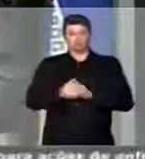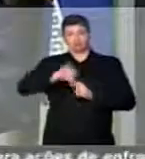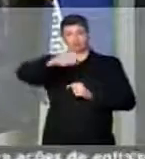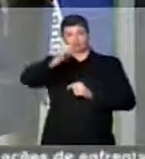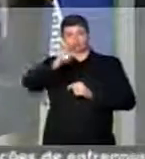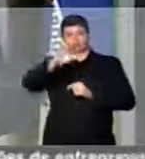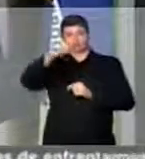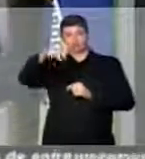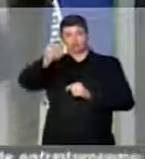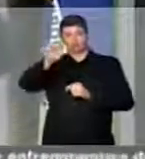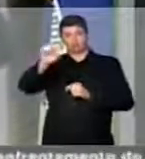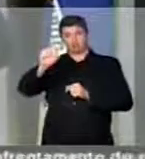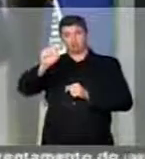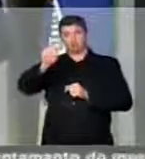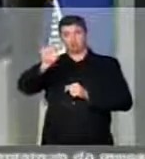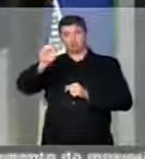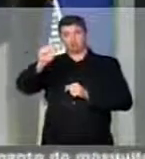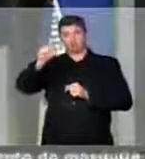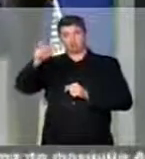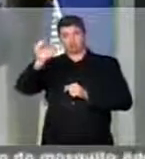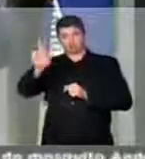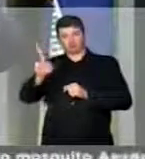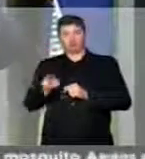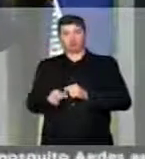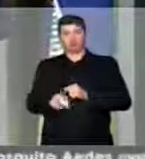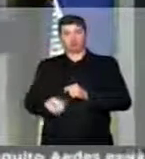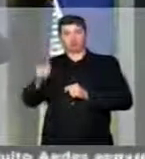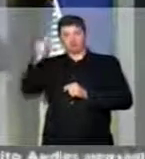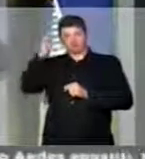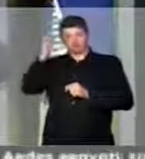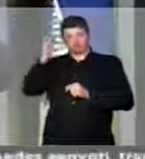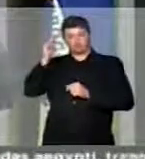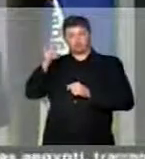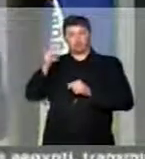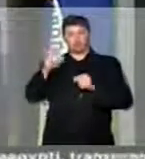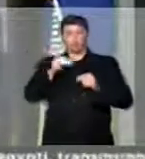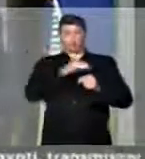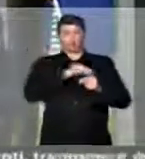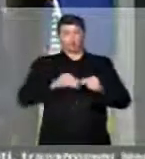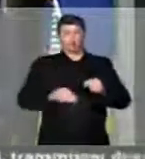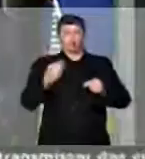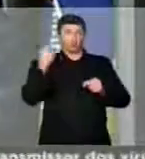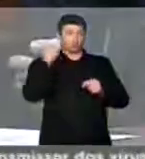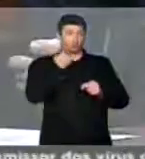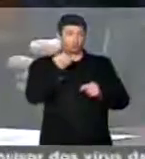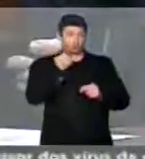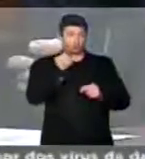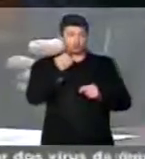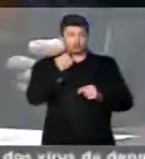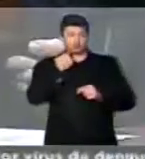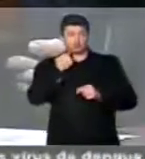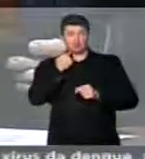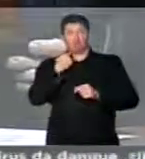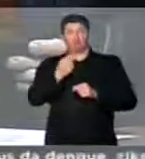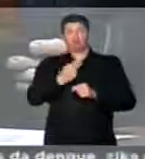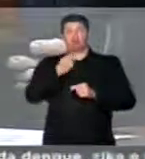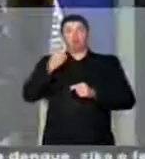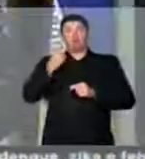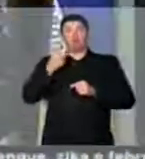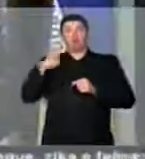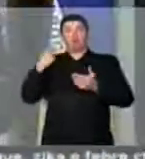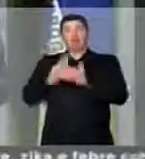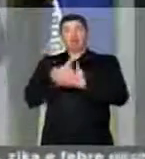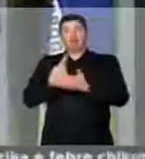Wagner entende que o juiz Sérgio Moro prevaricou, que vá ao Conselho Nacional de